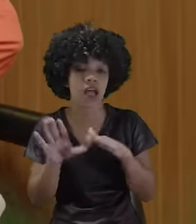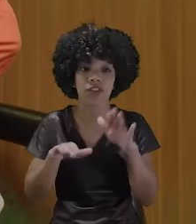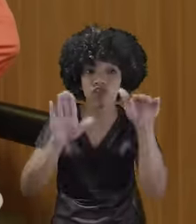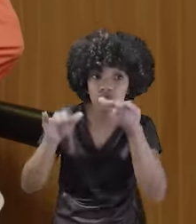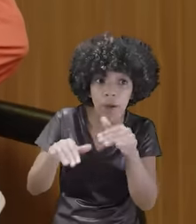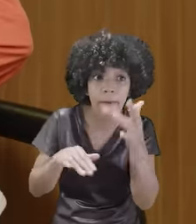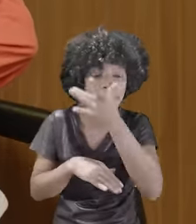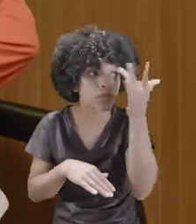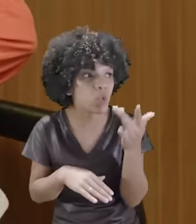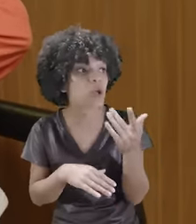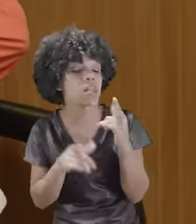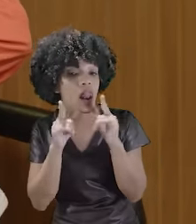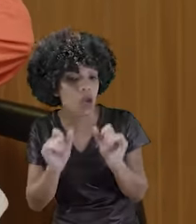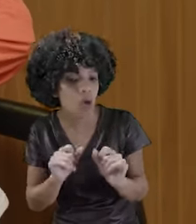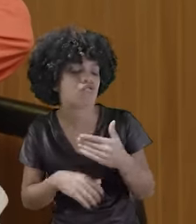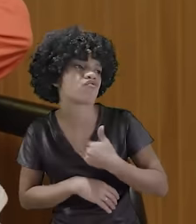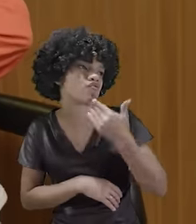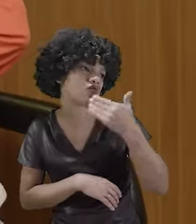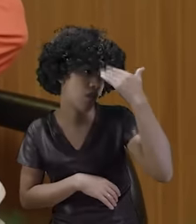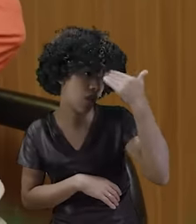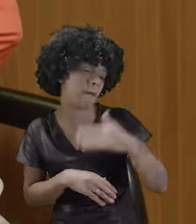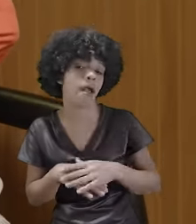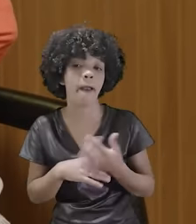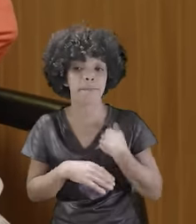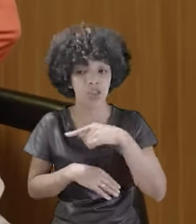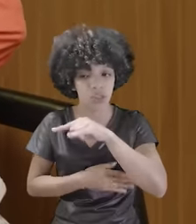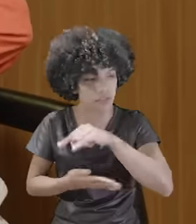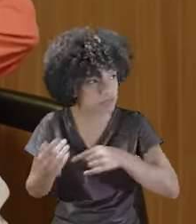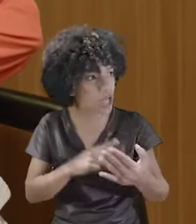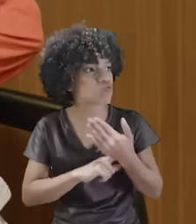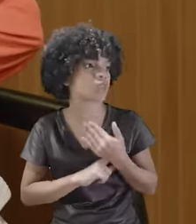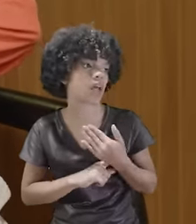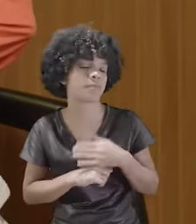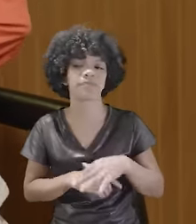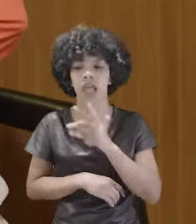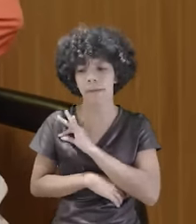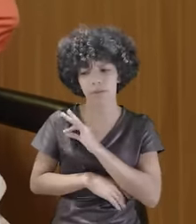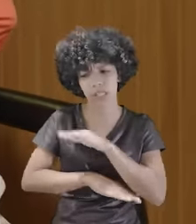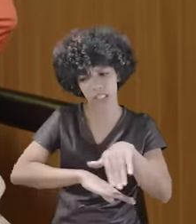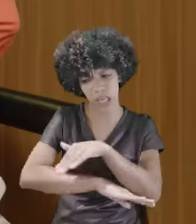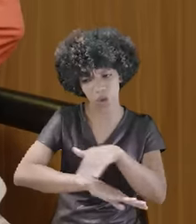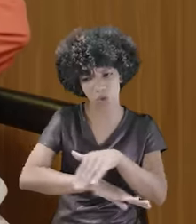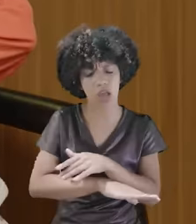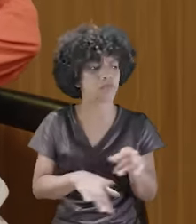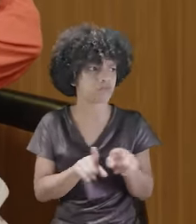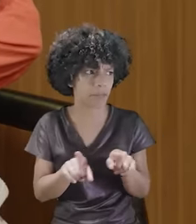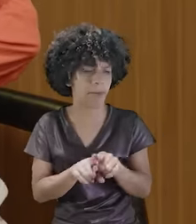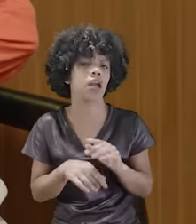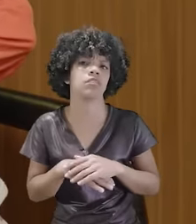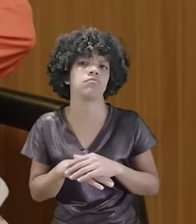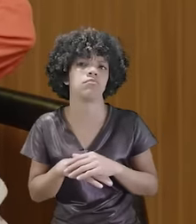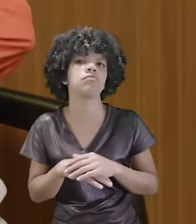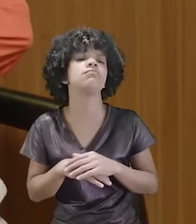pessoas que fala árabe para ajudar a gente ir lá fazer o documento tipo as polícia na rua até hoje eles vão